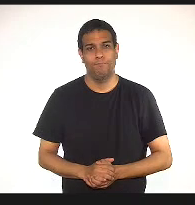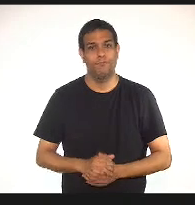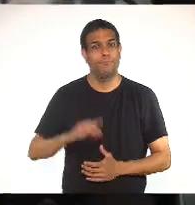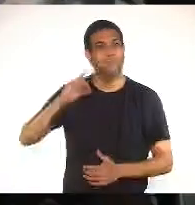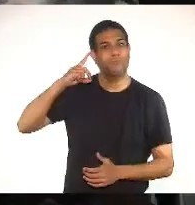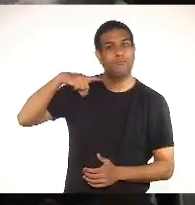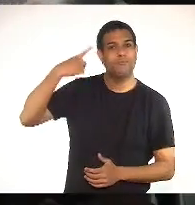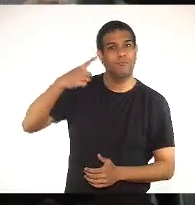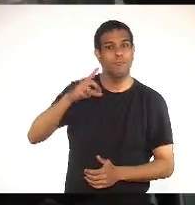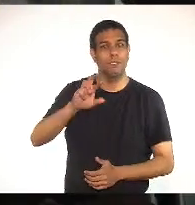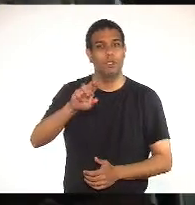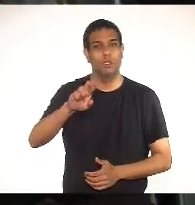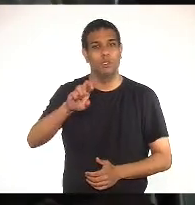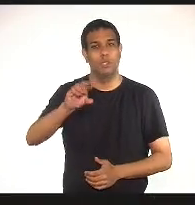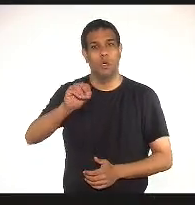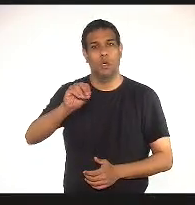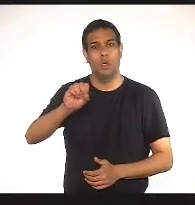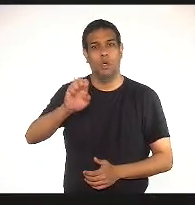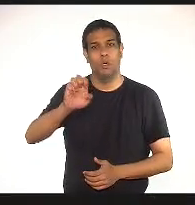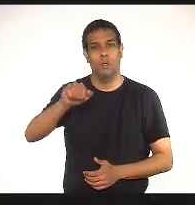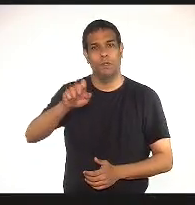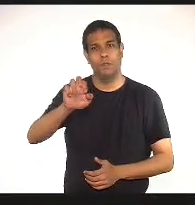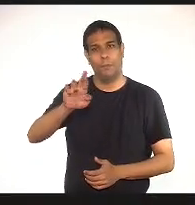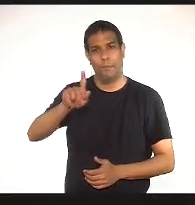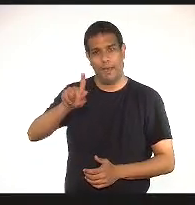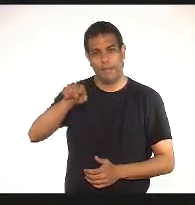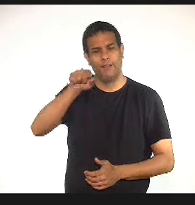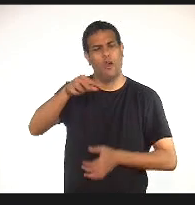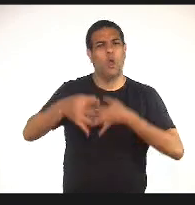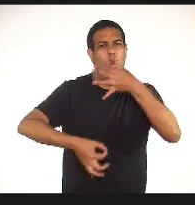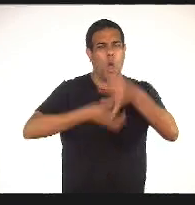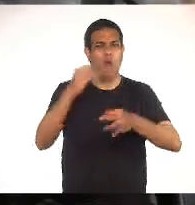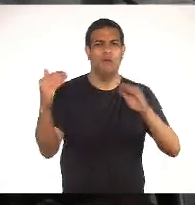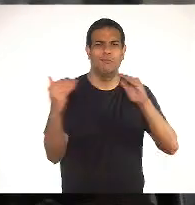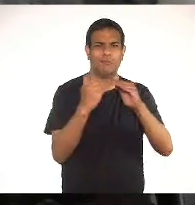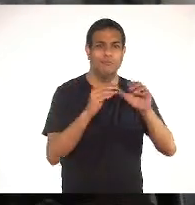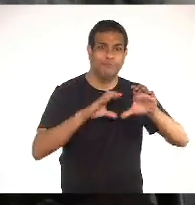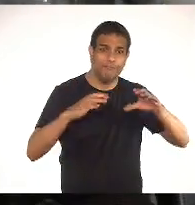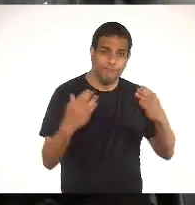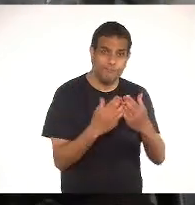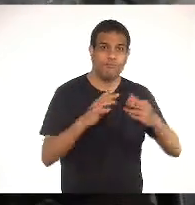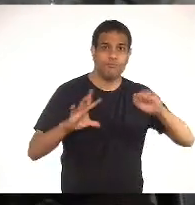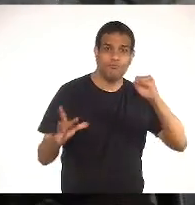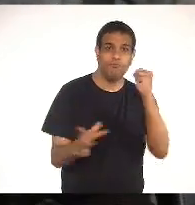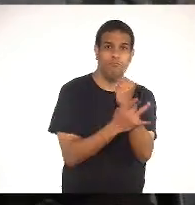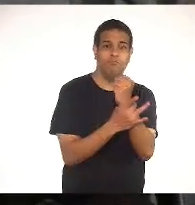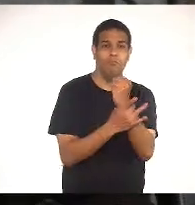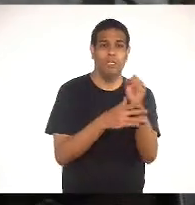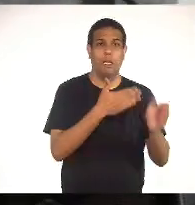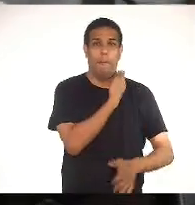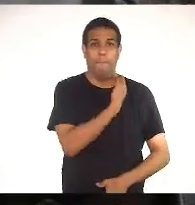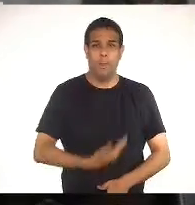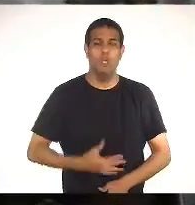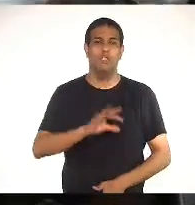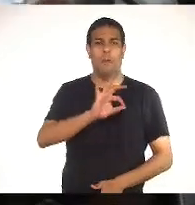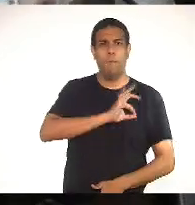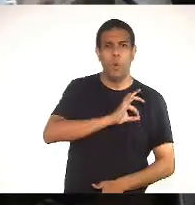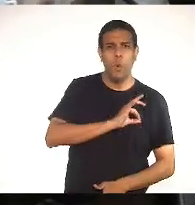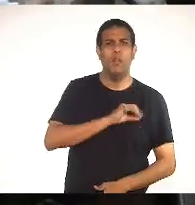Deputado Rosenberg Reis. Favorável, senhor presidente. Pela Comissão de Segurança Pública, Assuntos de Polícia,